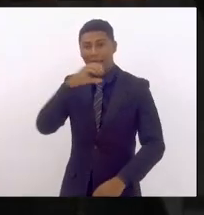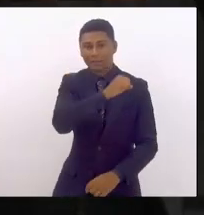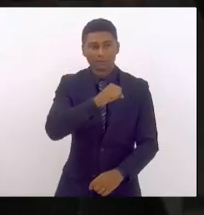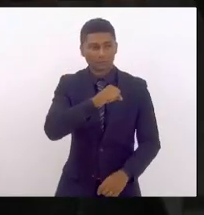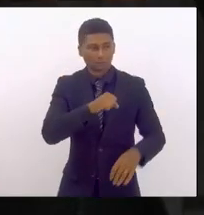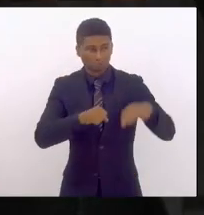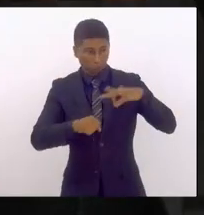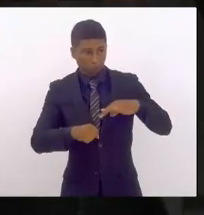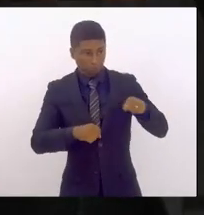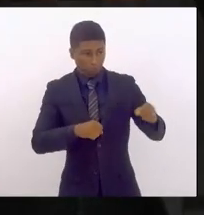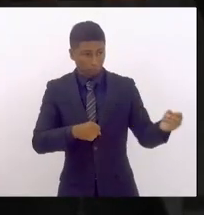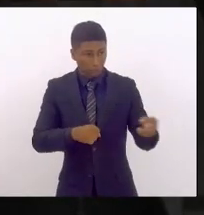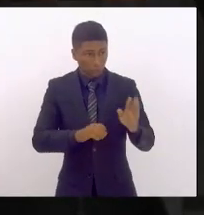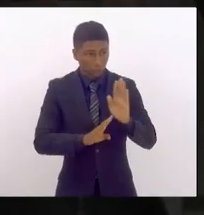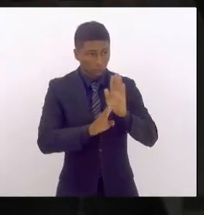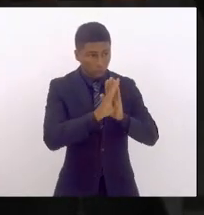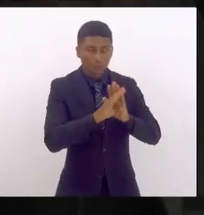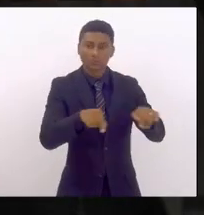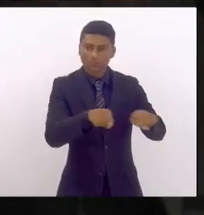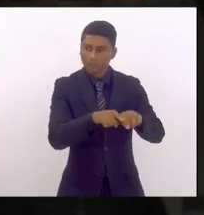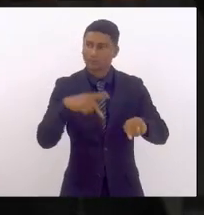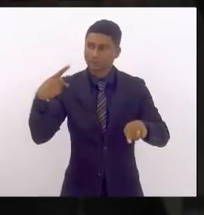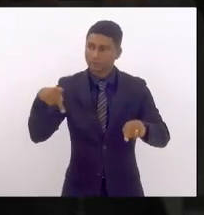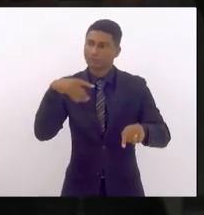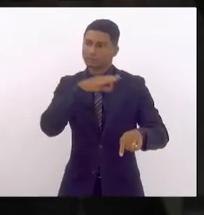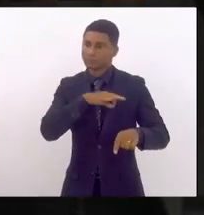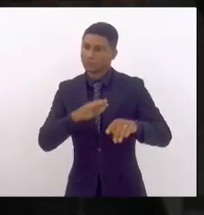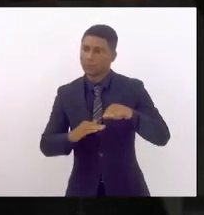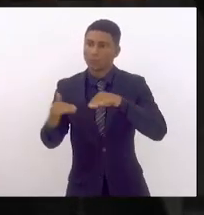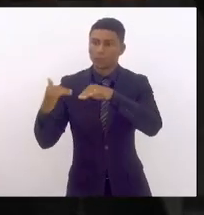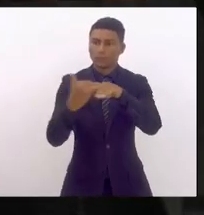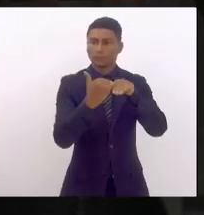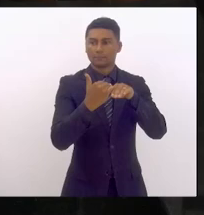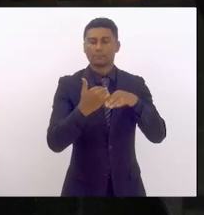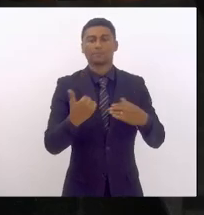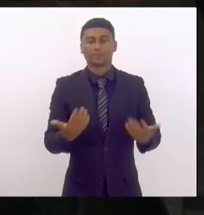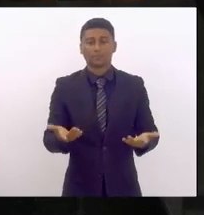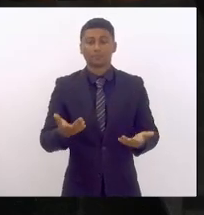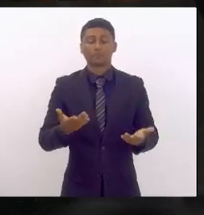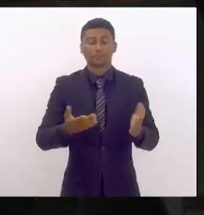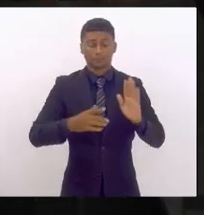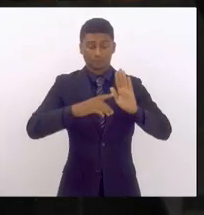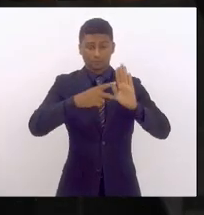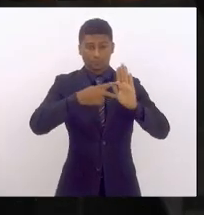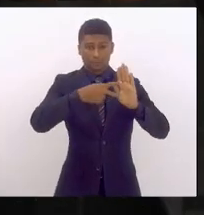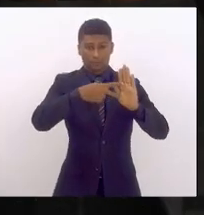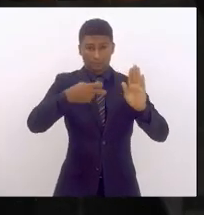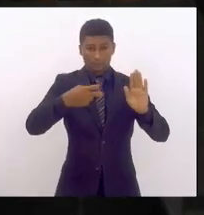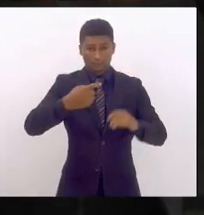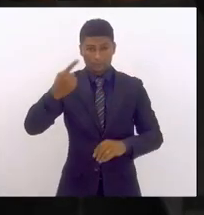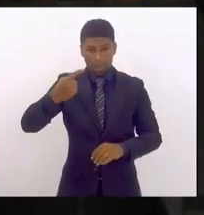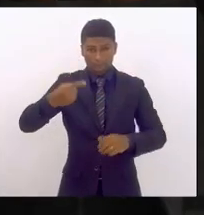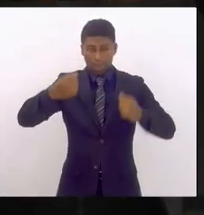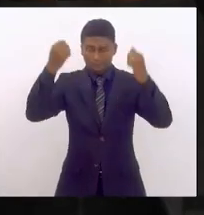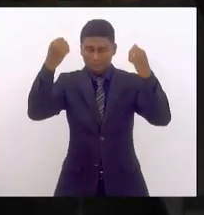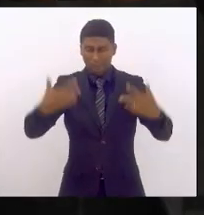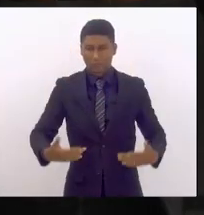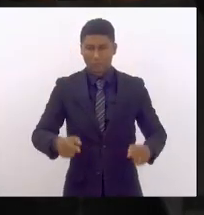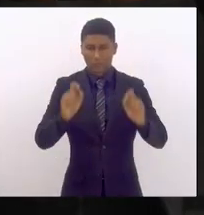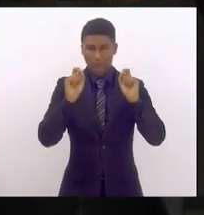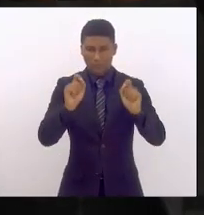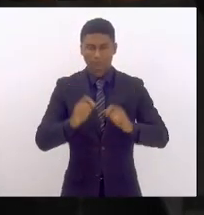e tivemos que escrever um modos operante o artigo primeiro diz o seguinte